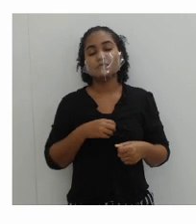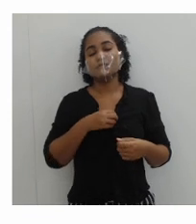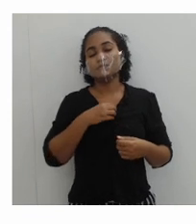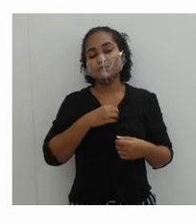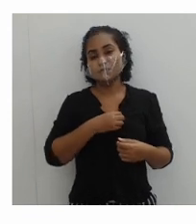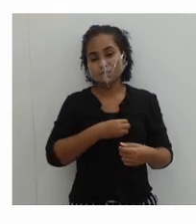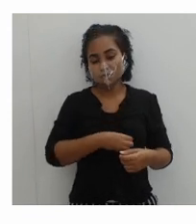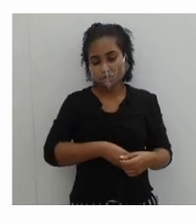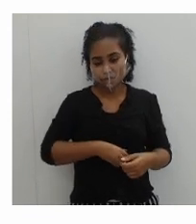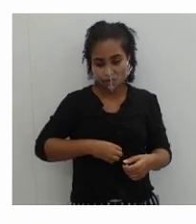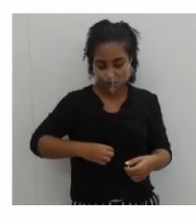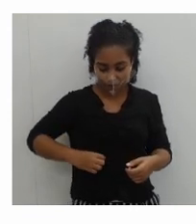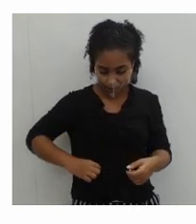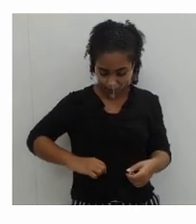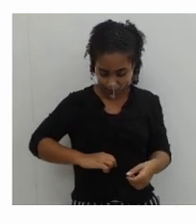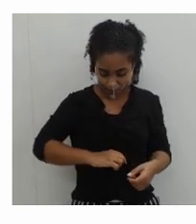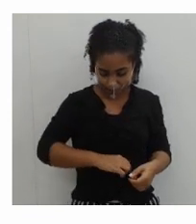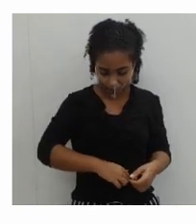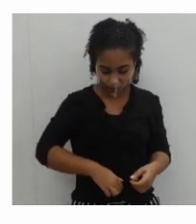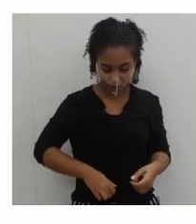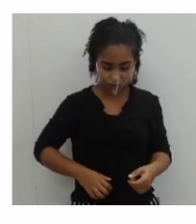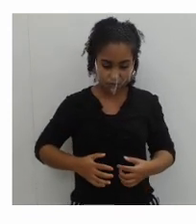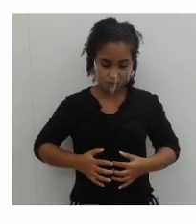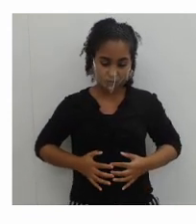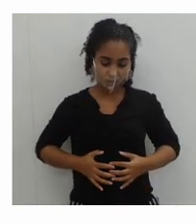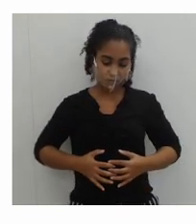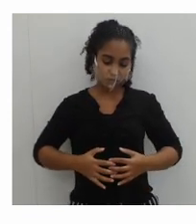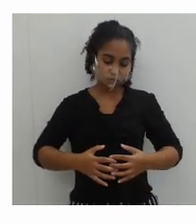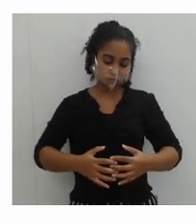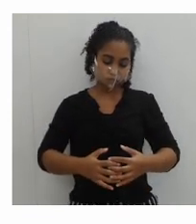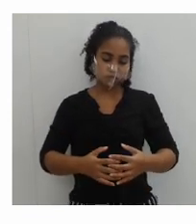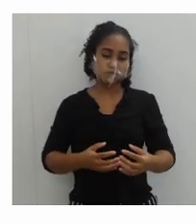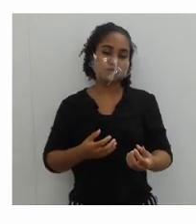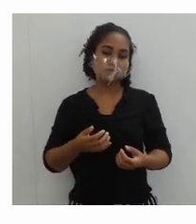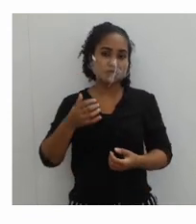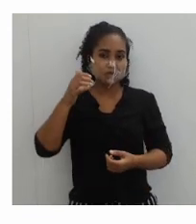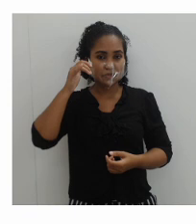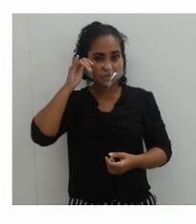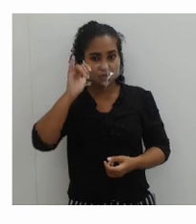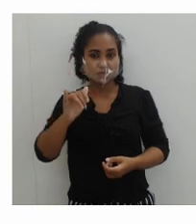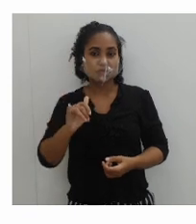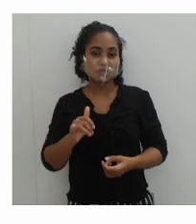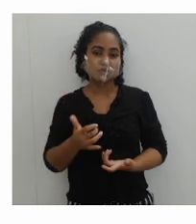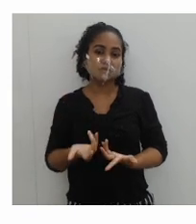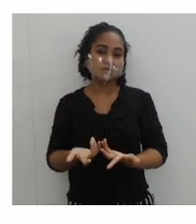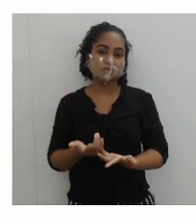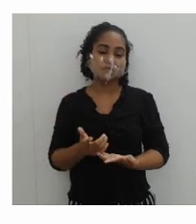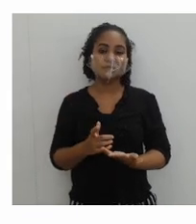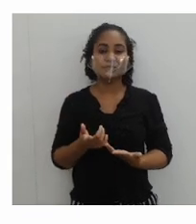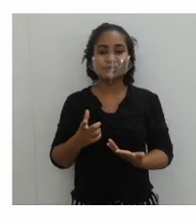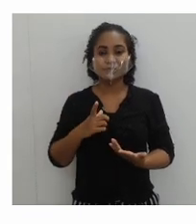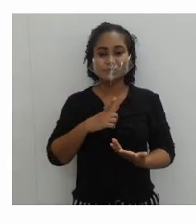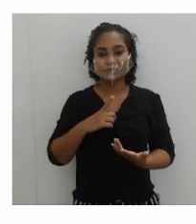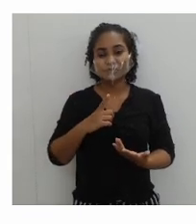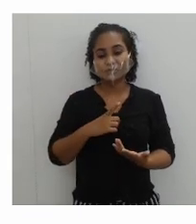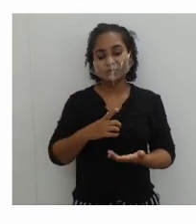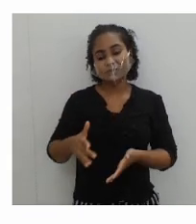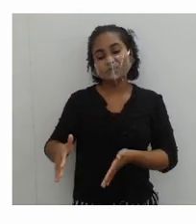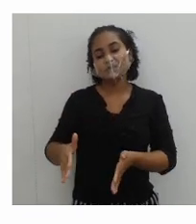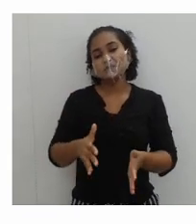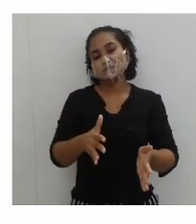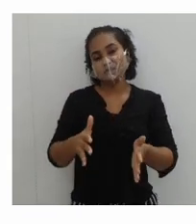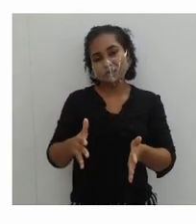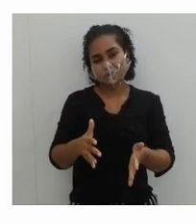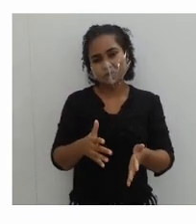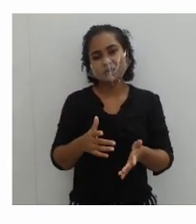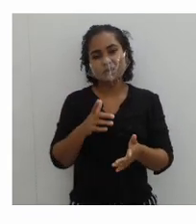se tornar verme adulto e ter a doença. Então a prevenção é evitar banho em rios e lagos, tá certo?